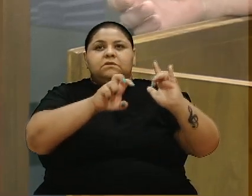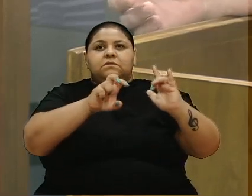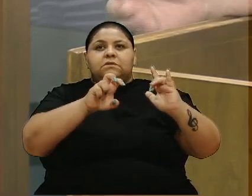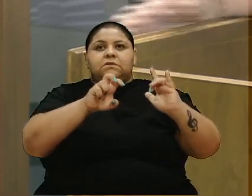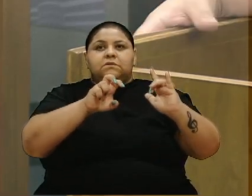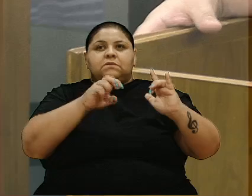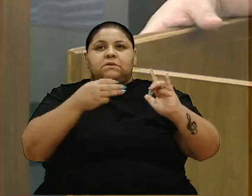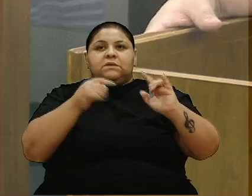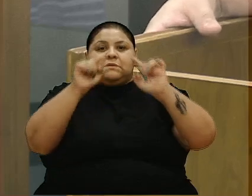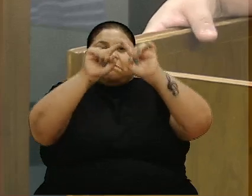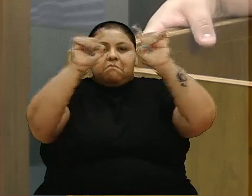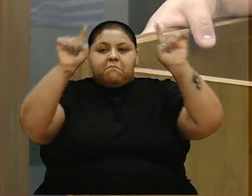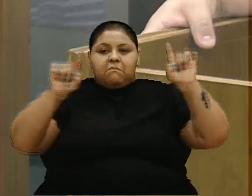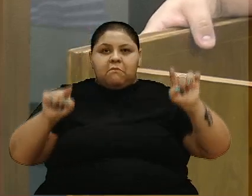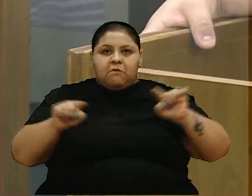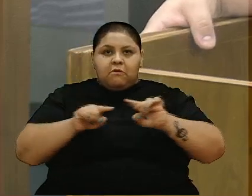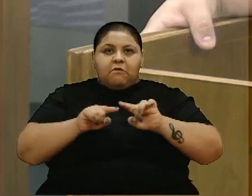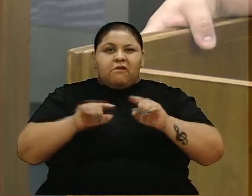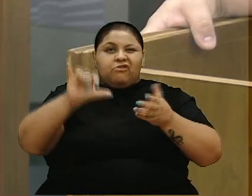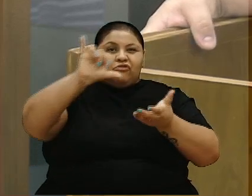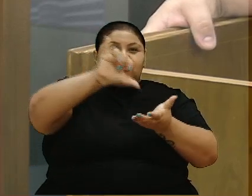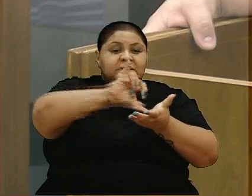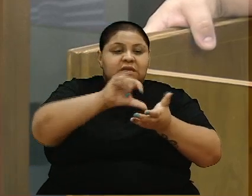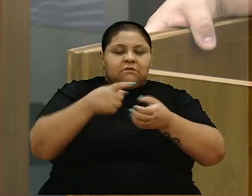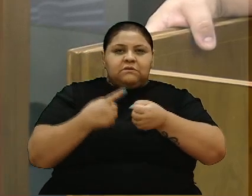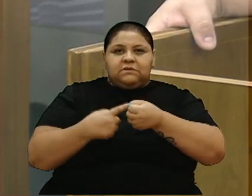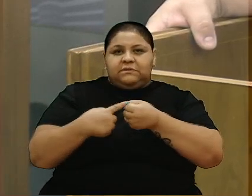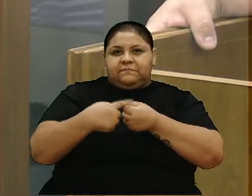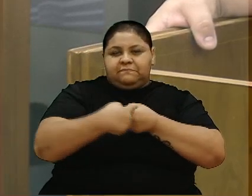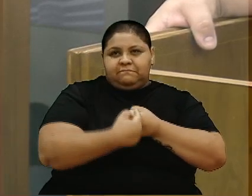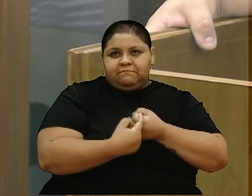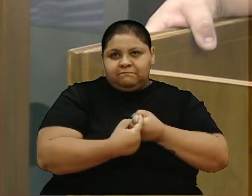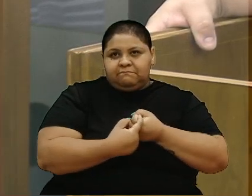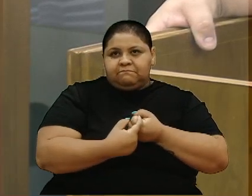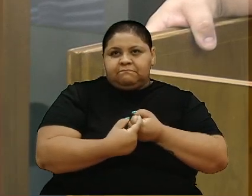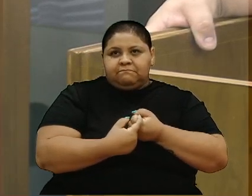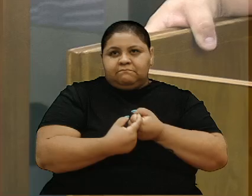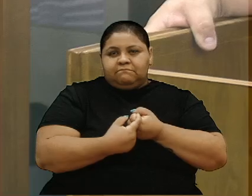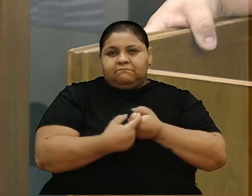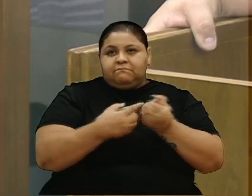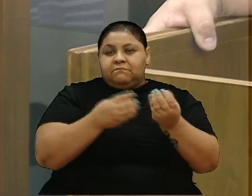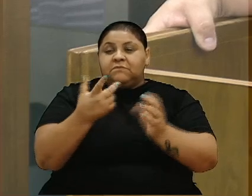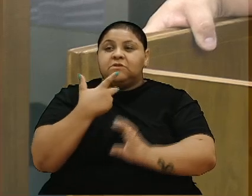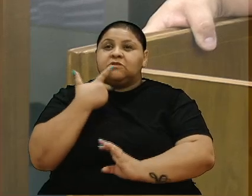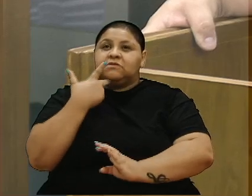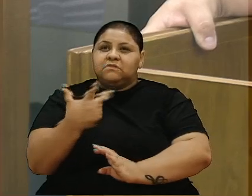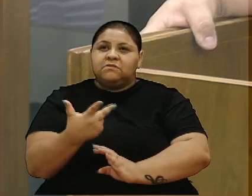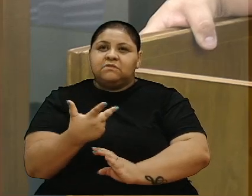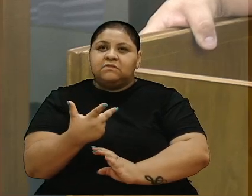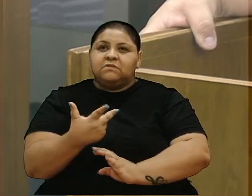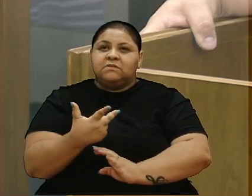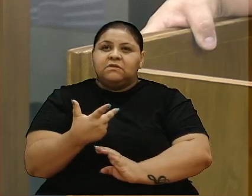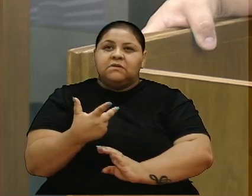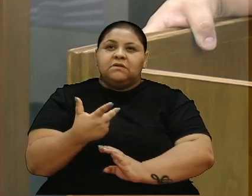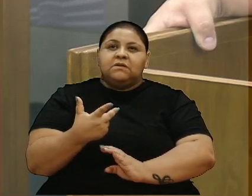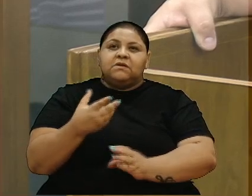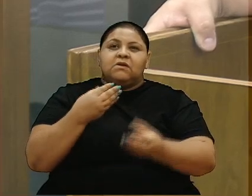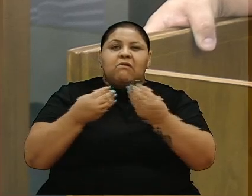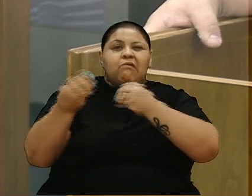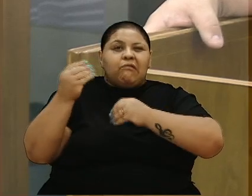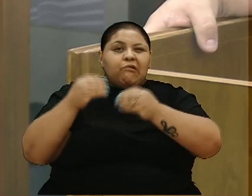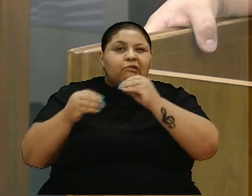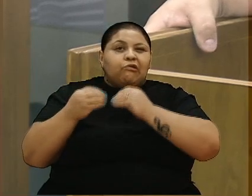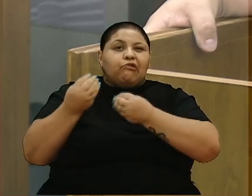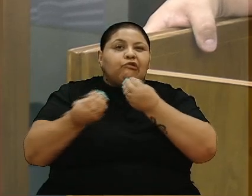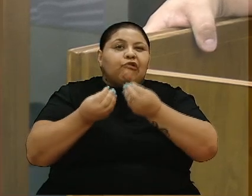metros quadrados, no coração da nossa cidade, que muito se fala, Frisso, da especulação imobiliária neste